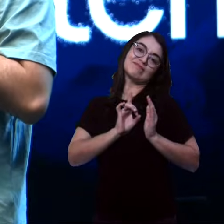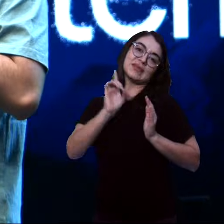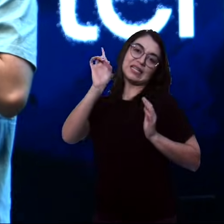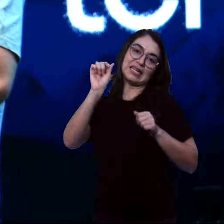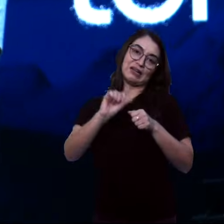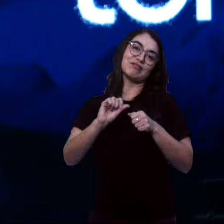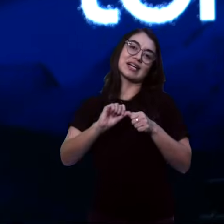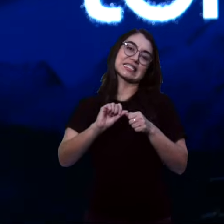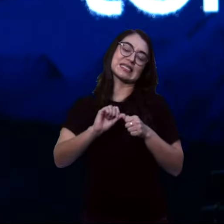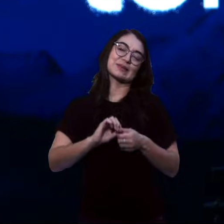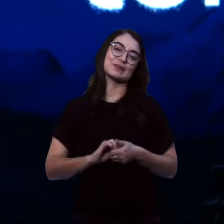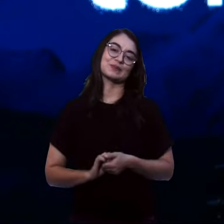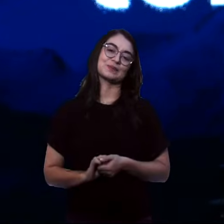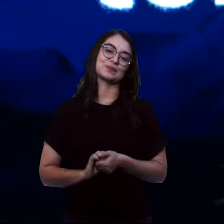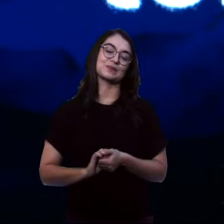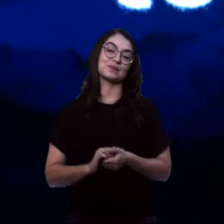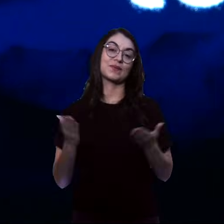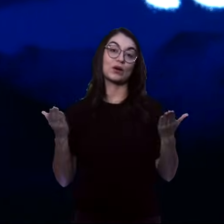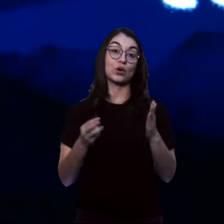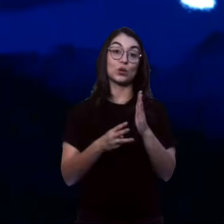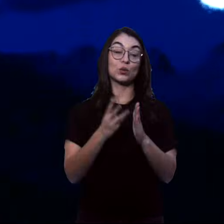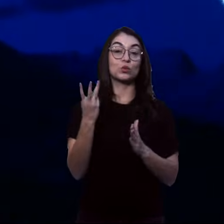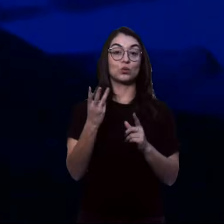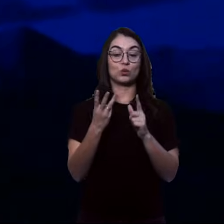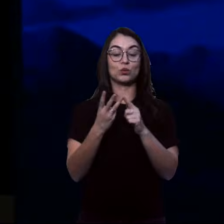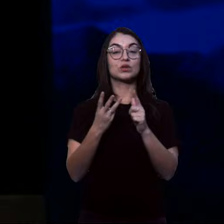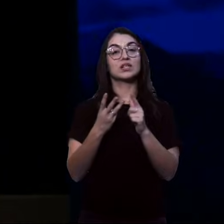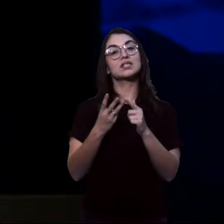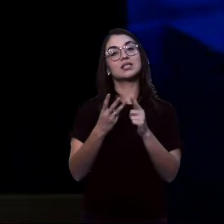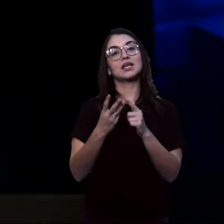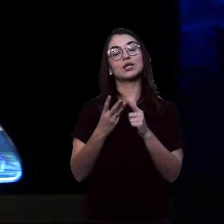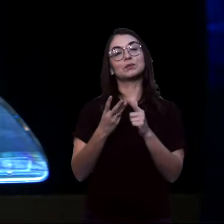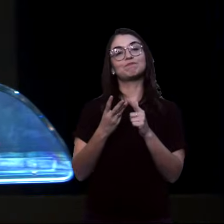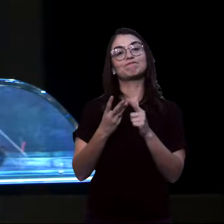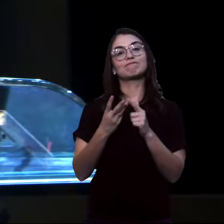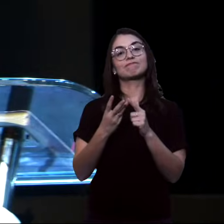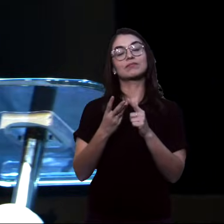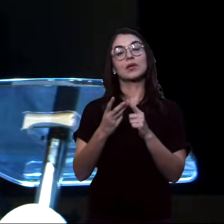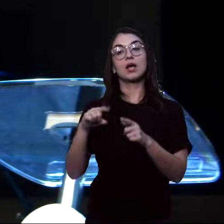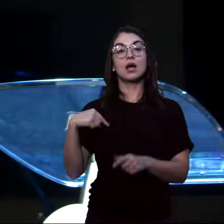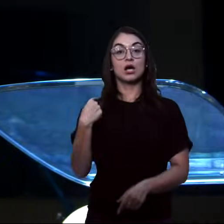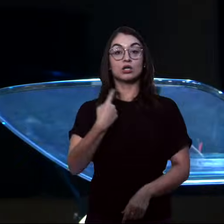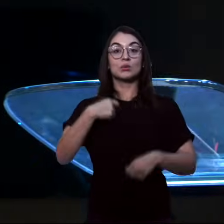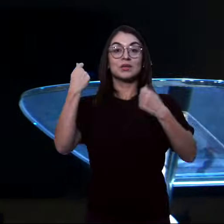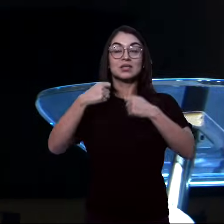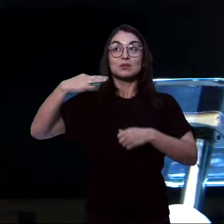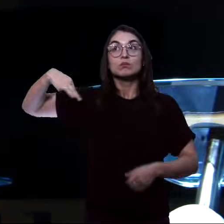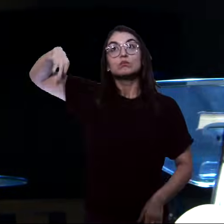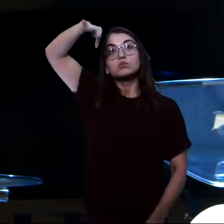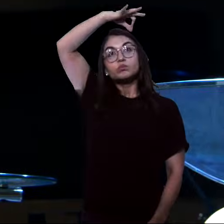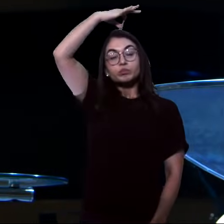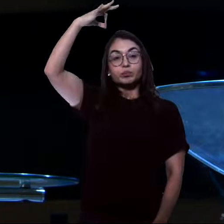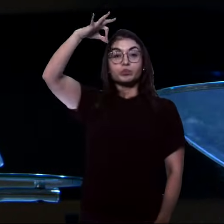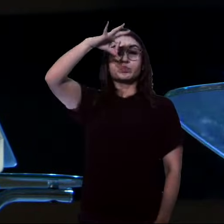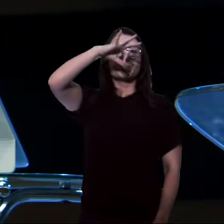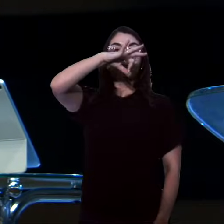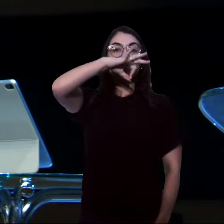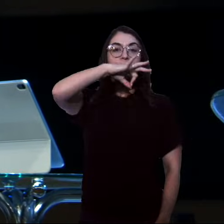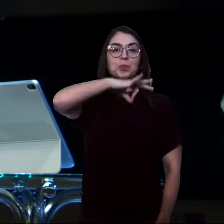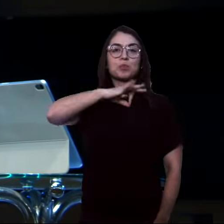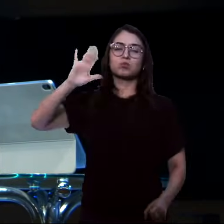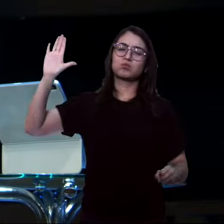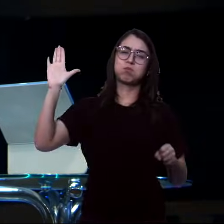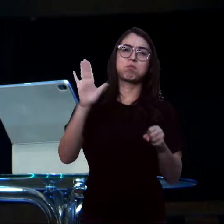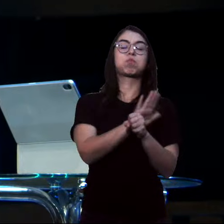mensagem, que nós temos que ser cheios do Espírito. Depois que Zacarias recebe